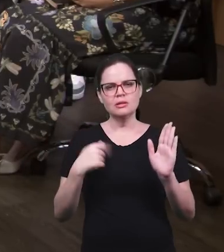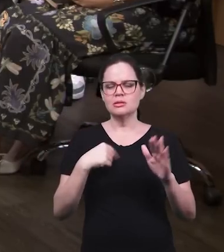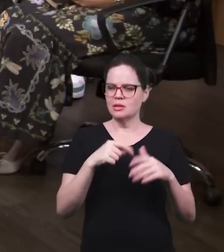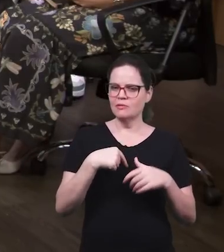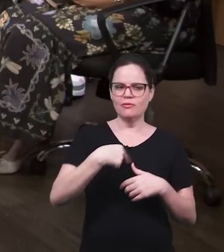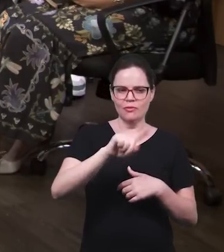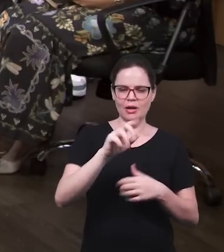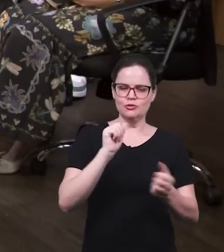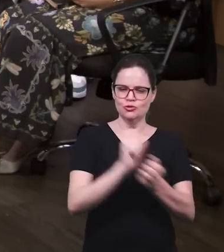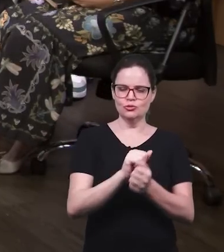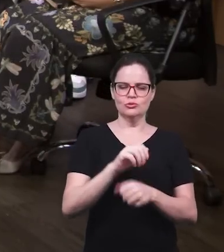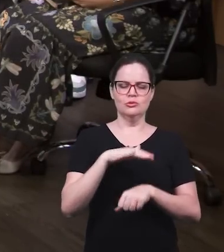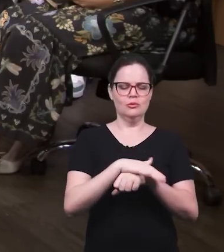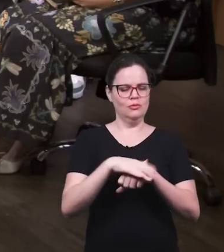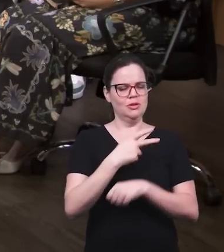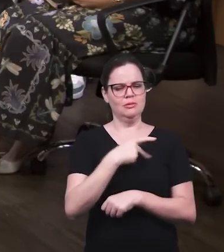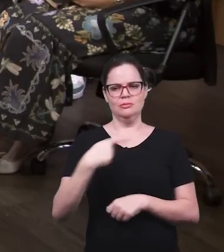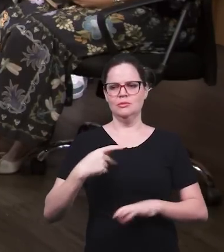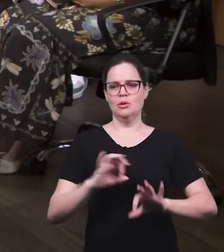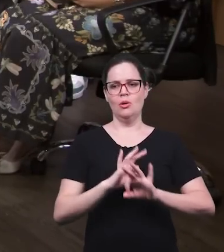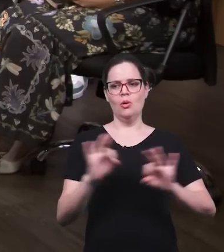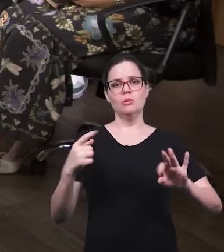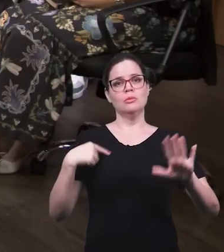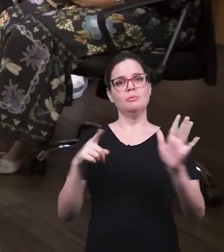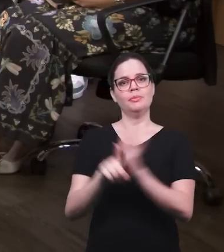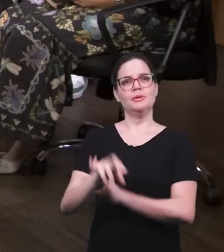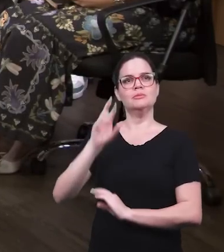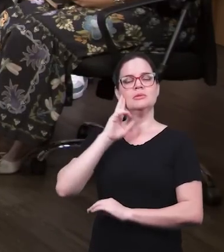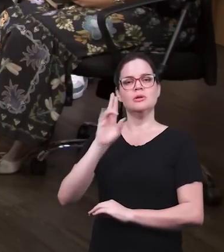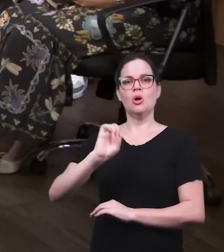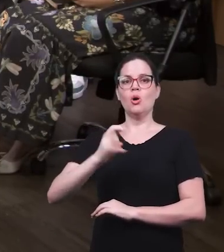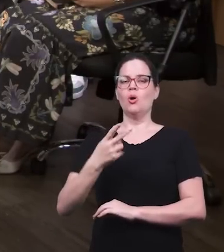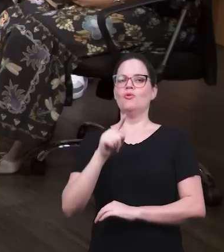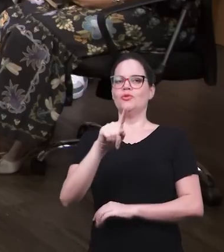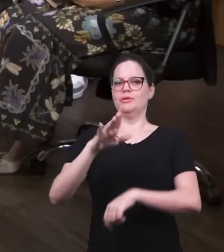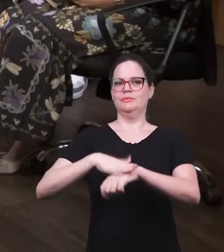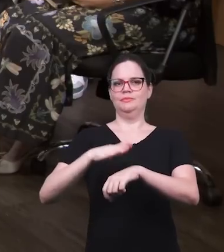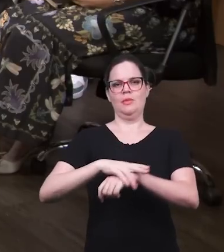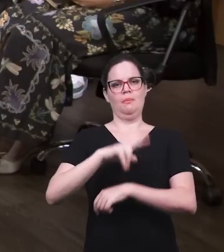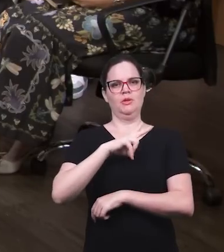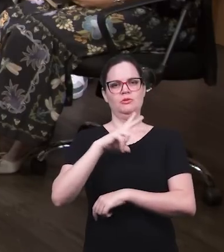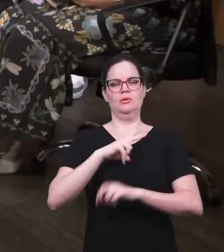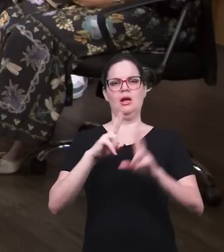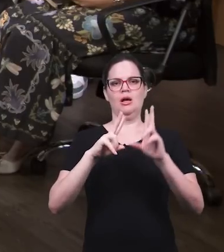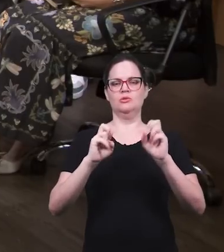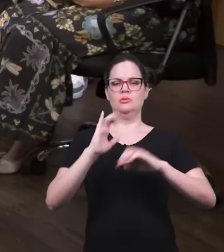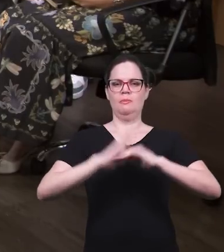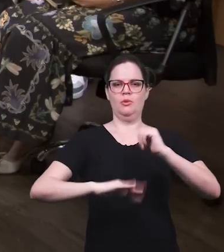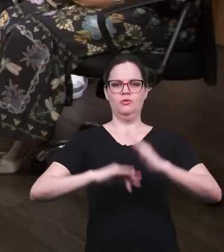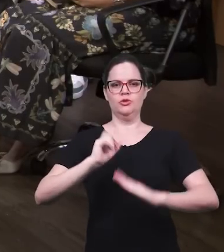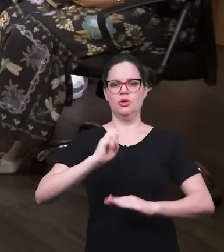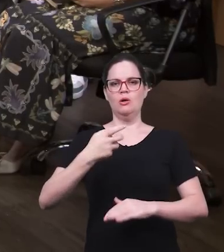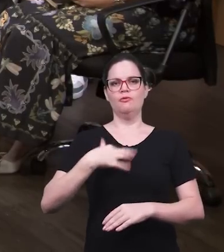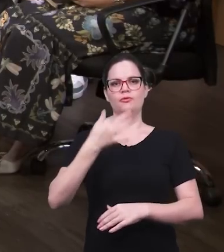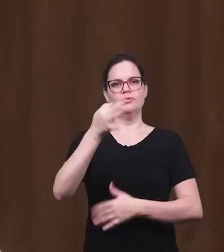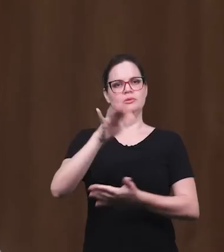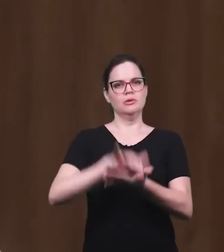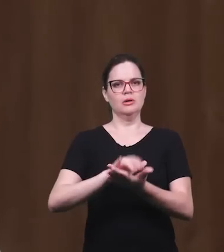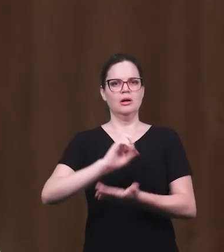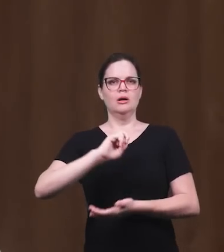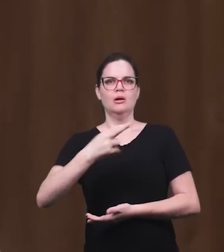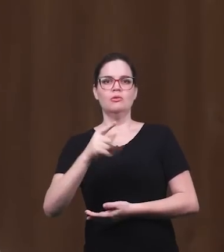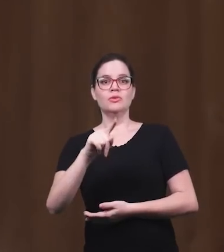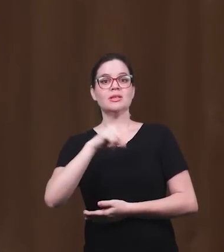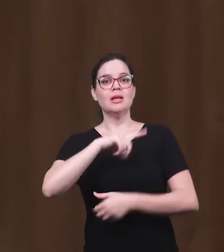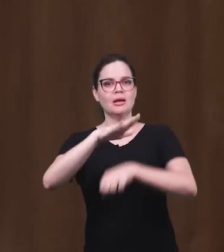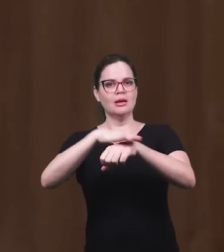consultar, e não somente, né, Josias, consultar, mas às vezes você está orando por uma questão profissional, ou até sentimental, ou uma proposta